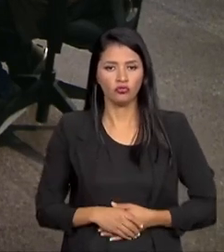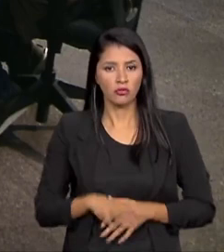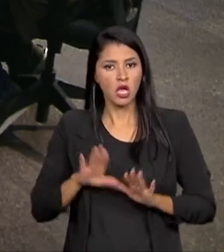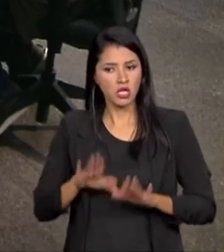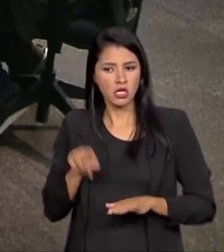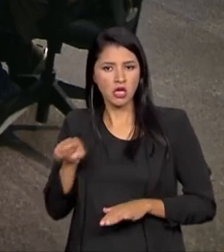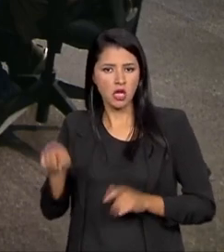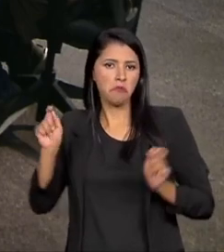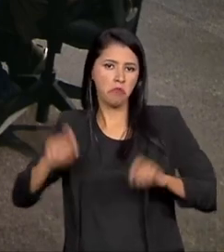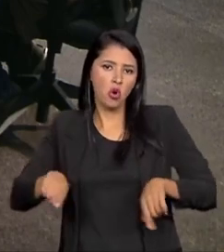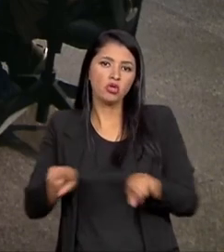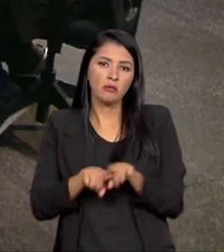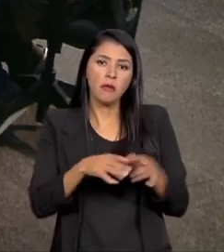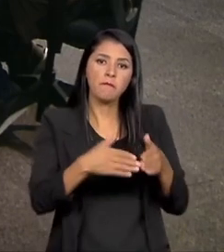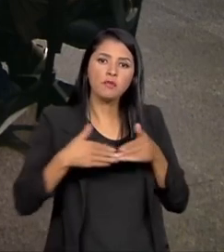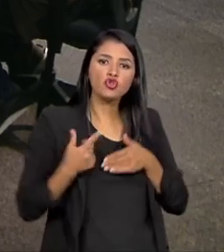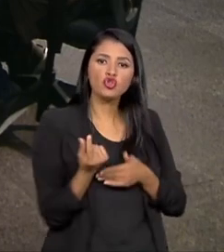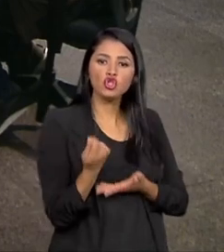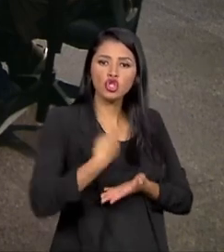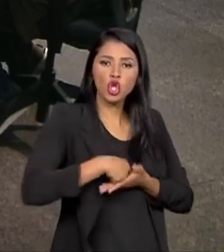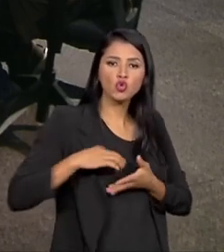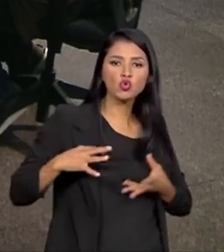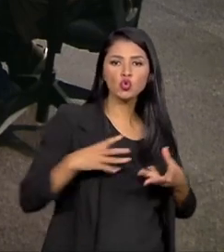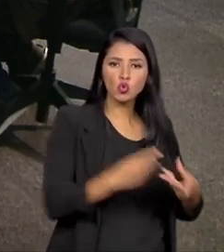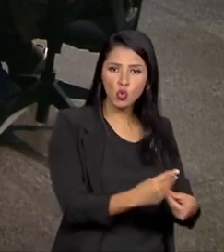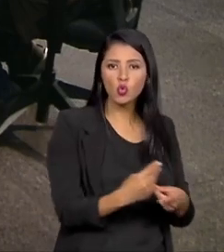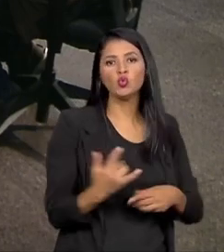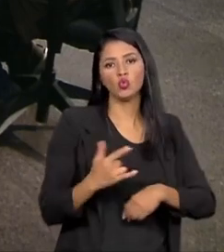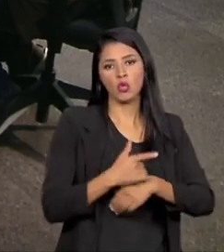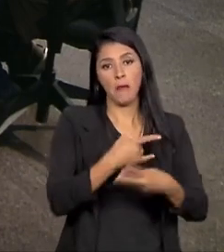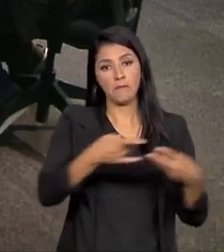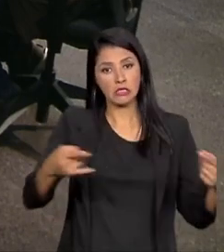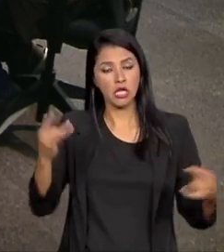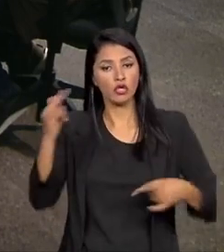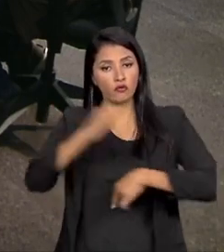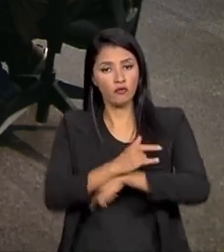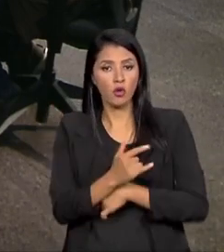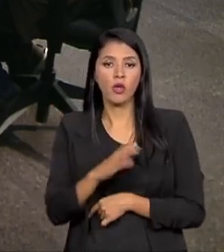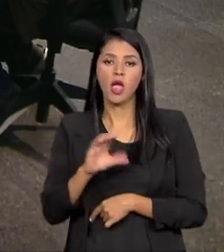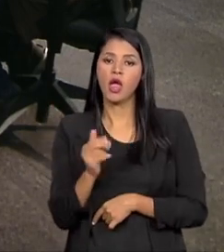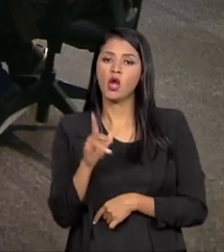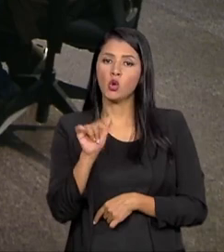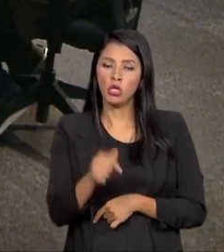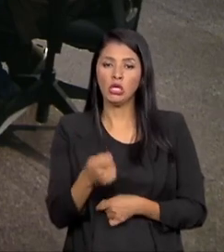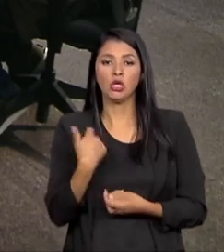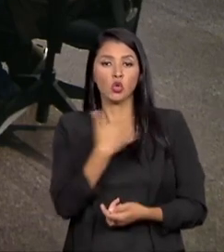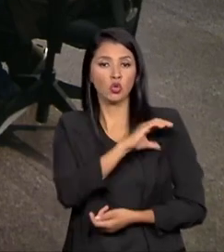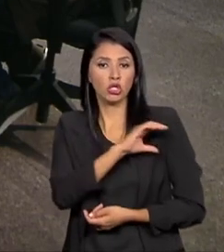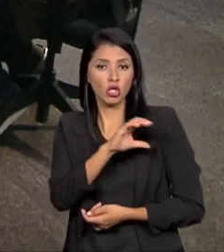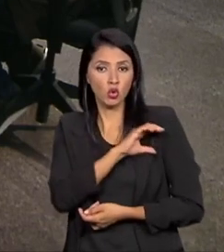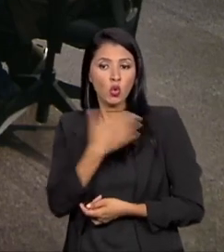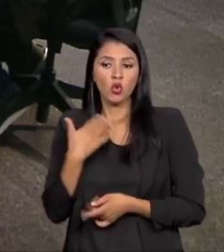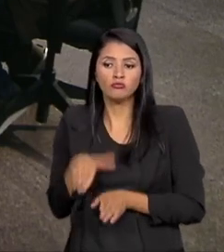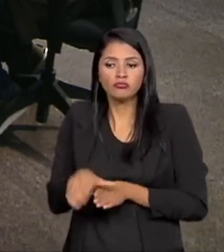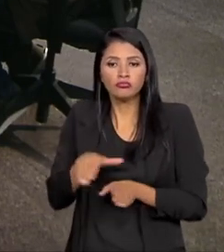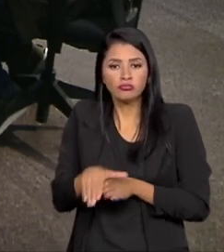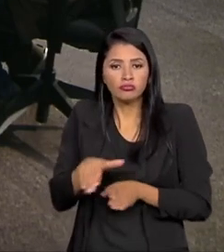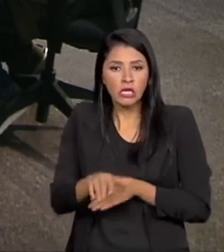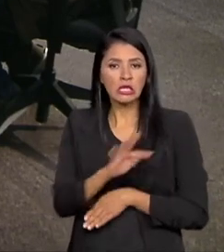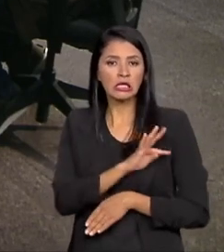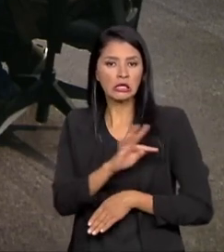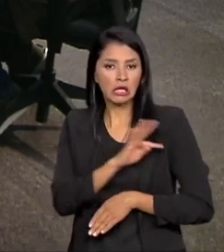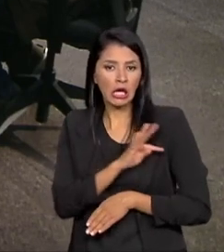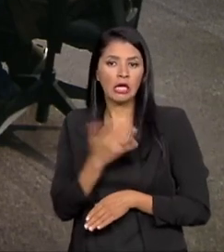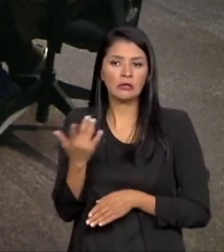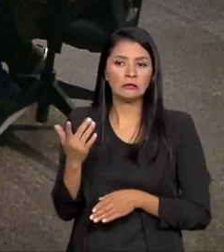o passageiro também pode pedir o reembolso integral da passagem Carolina Andrade coordenadora Geral de consultoria técnica e